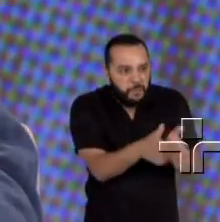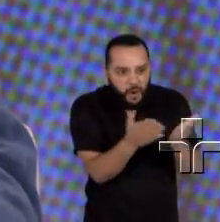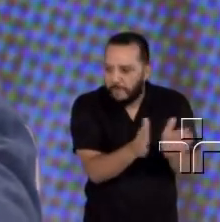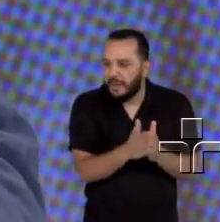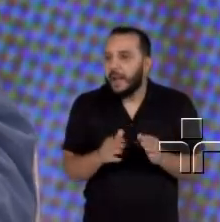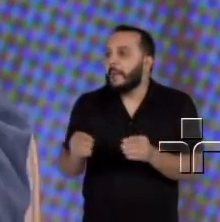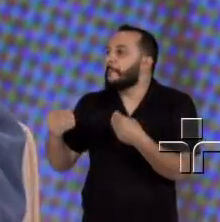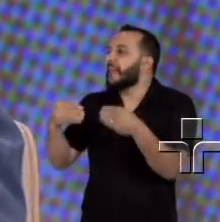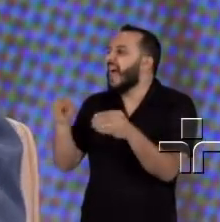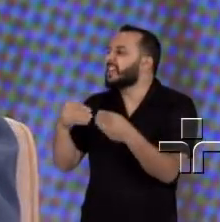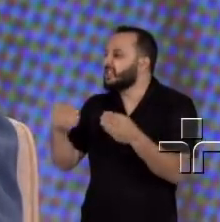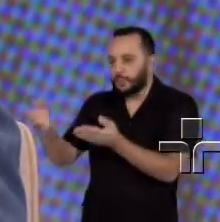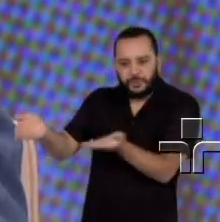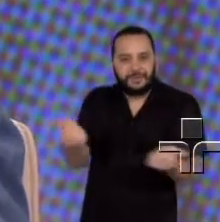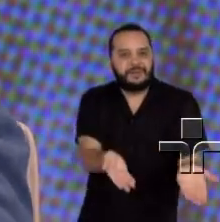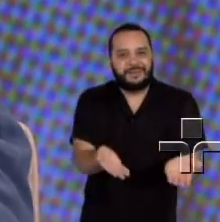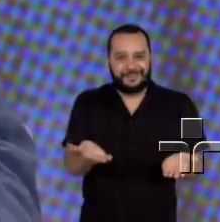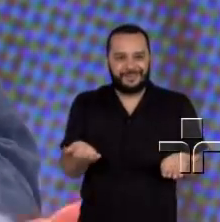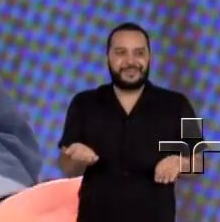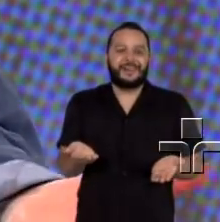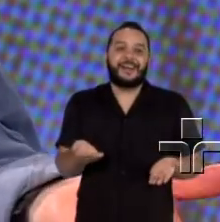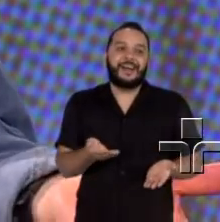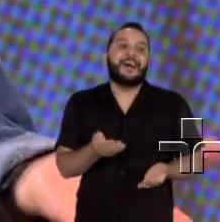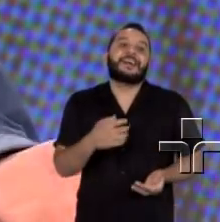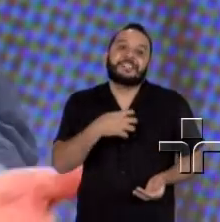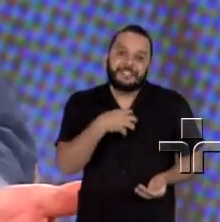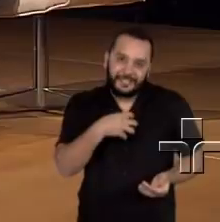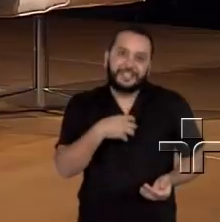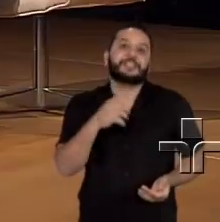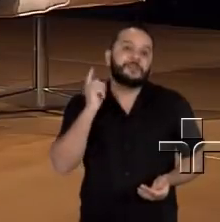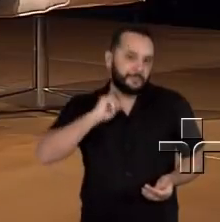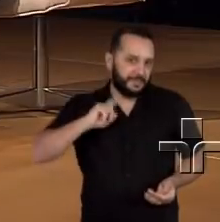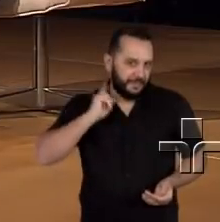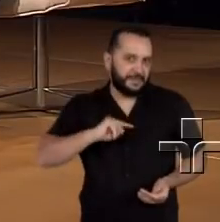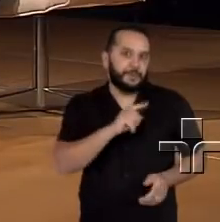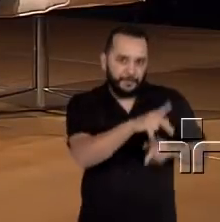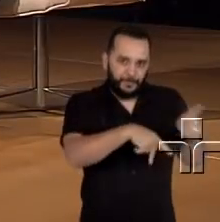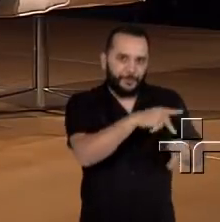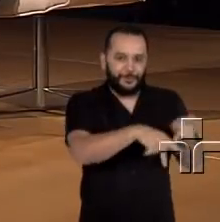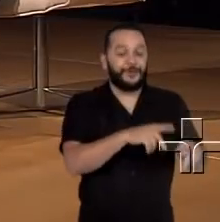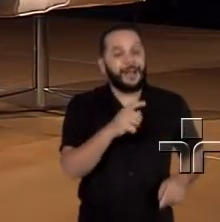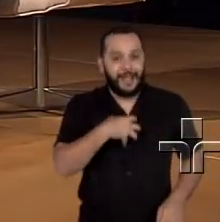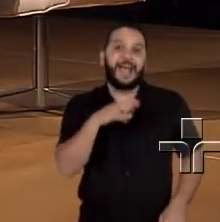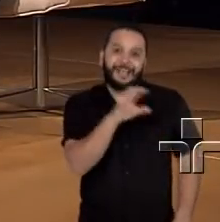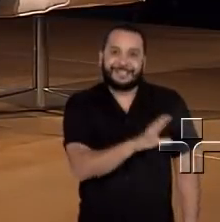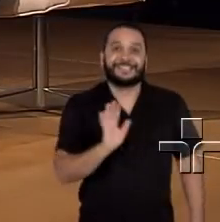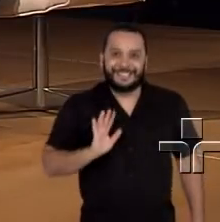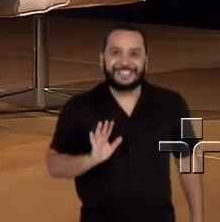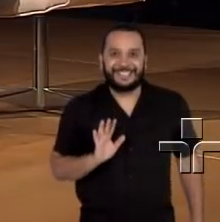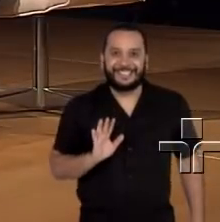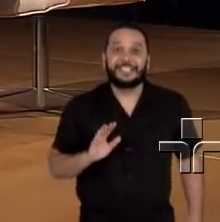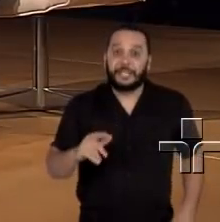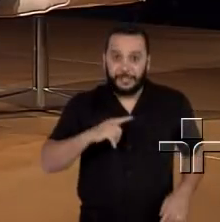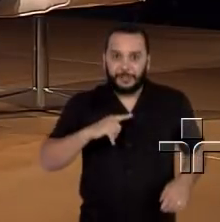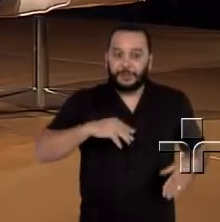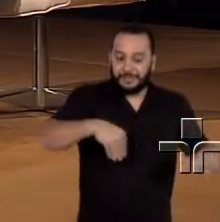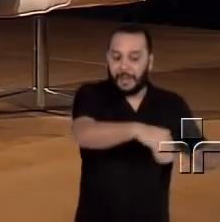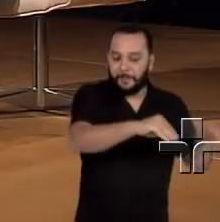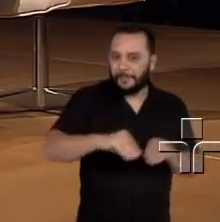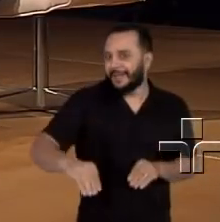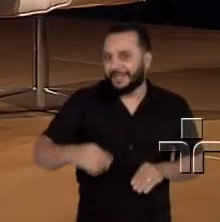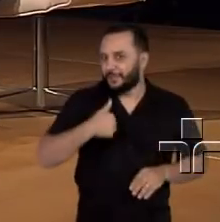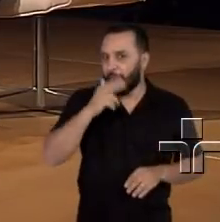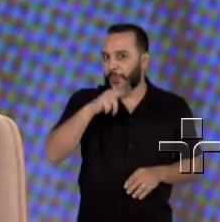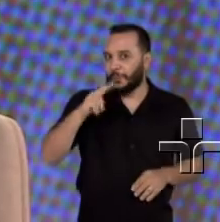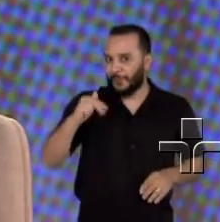altura. E aí eu vivi isso, eu sei que é assim. Né? O tapete exatamente eu não vivi, mas eu sei que